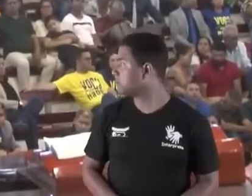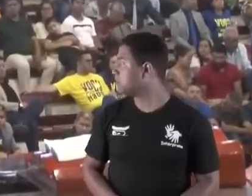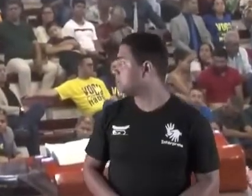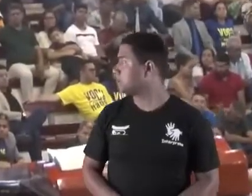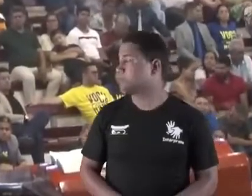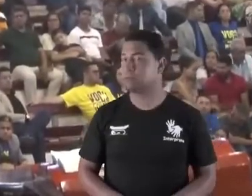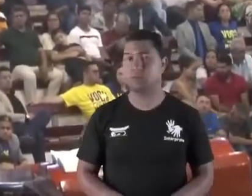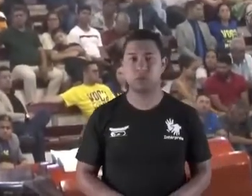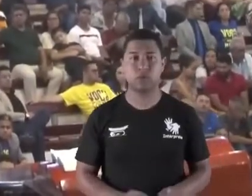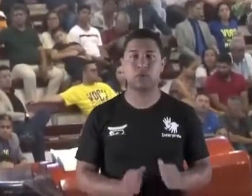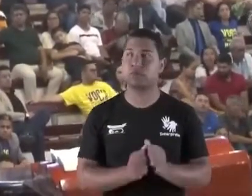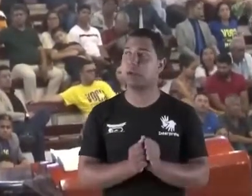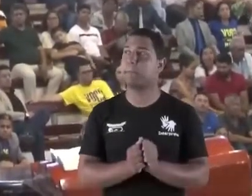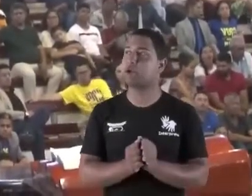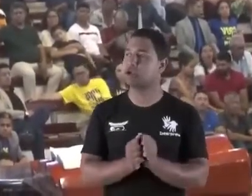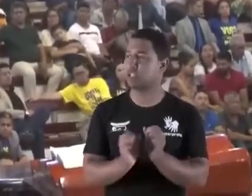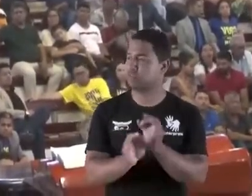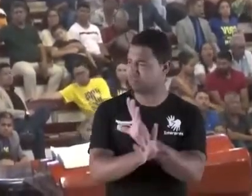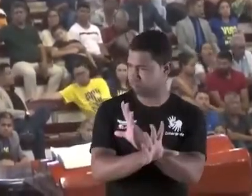Santificação. Prontidão,